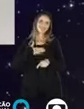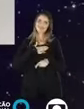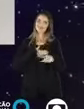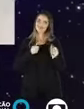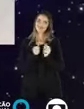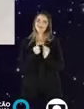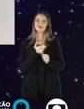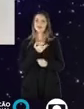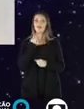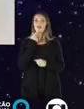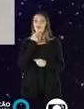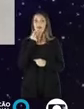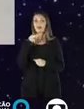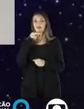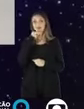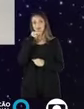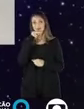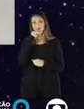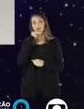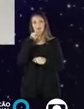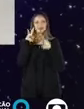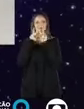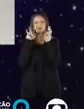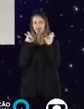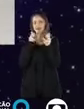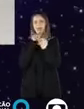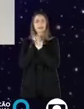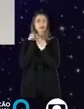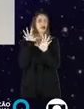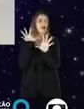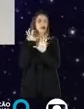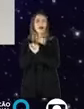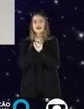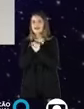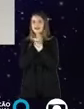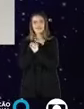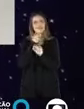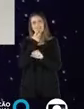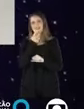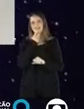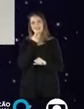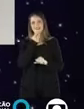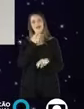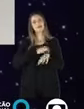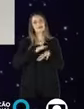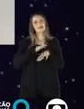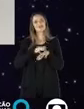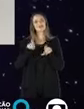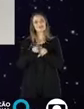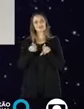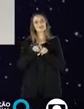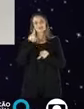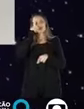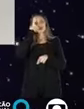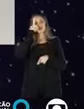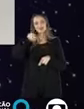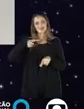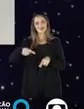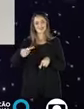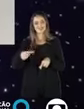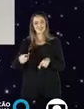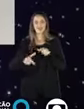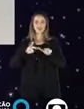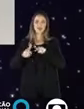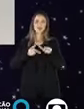aqui falando sobre nutrição, é um assunto que eu amo falar, porque é o que eu mais faço durante o dia, né, trabalhar com